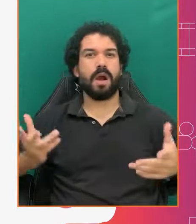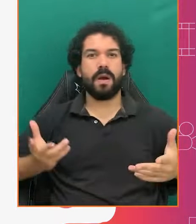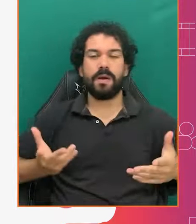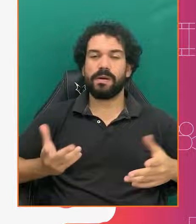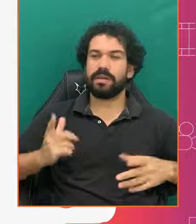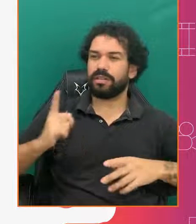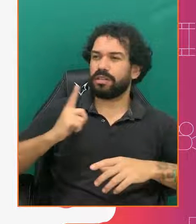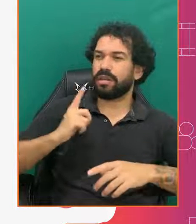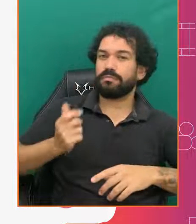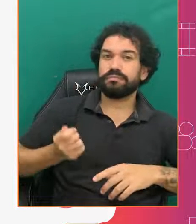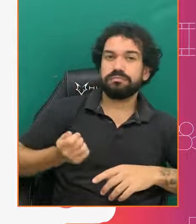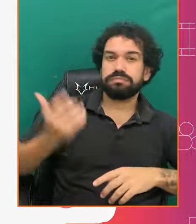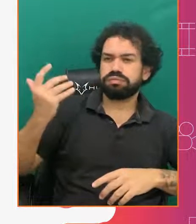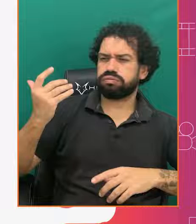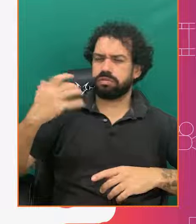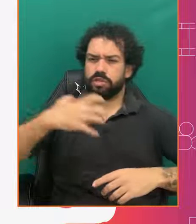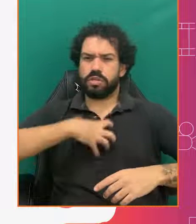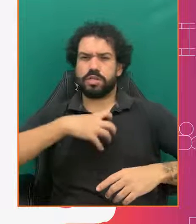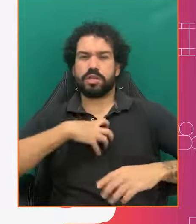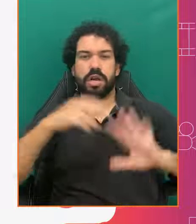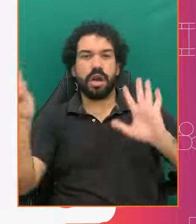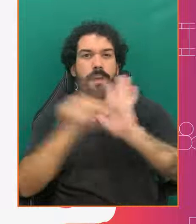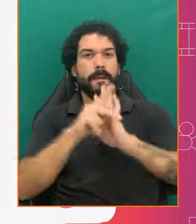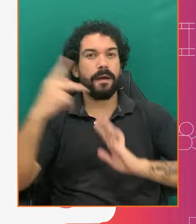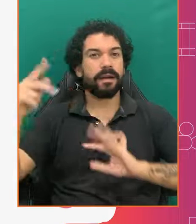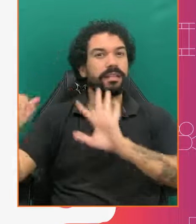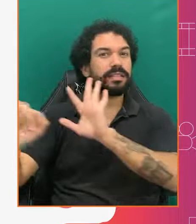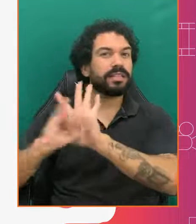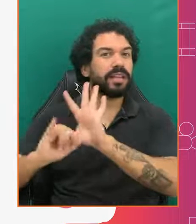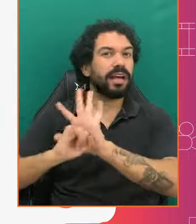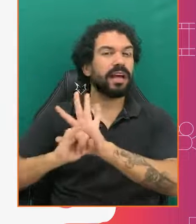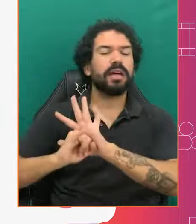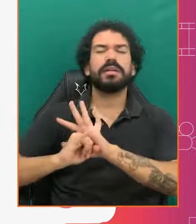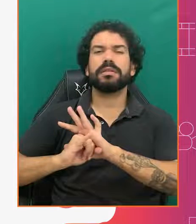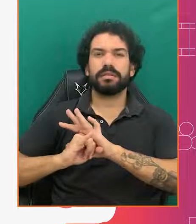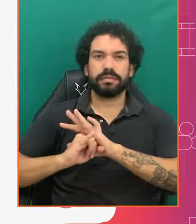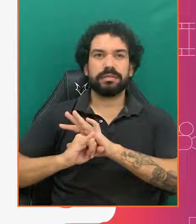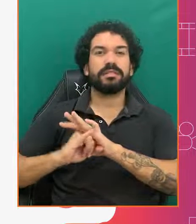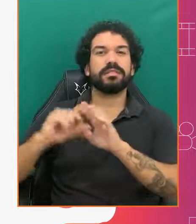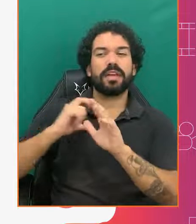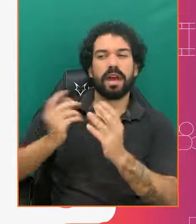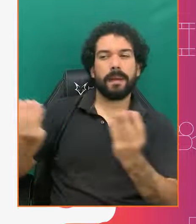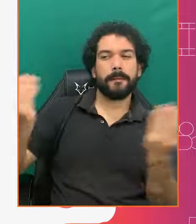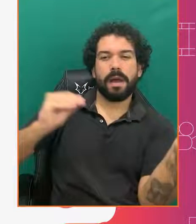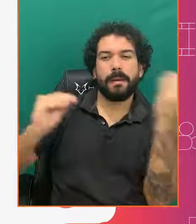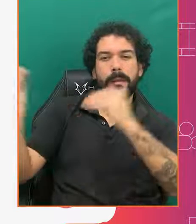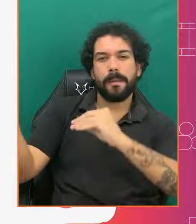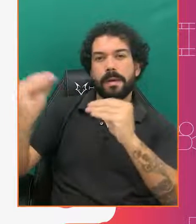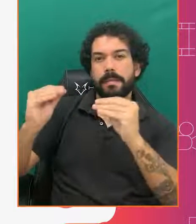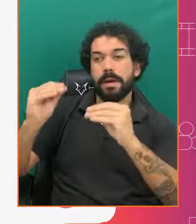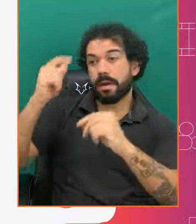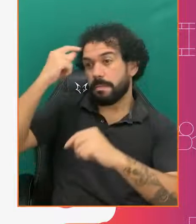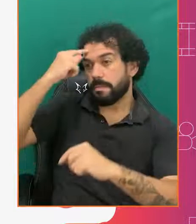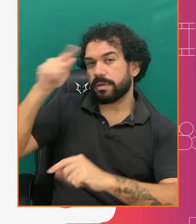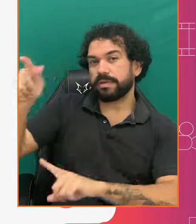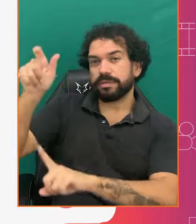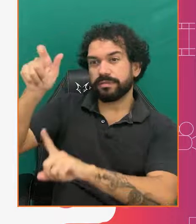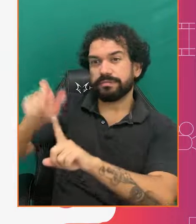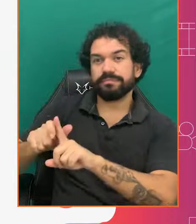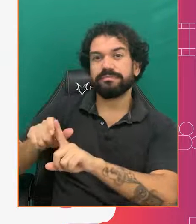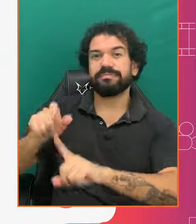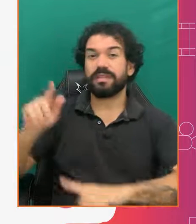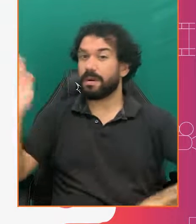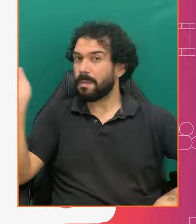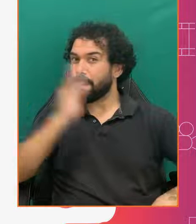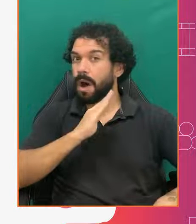visuais, cheio de personalidade, tem muitas camadas trabalhadas no vilão e